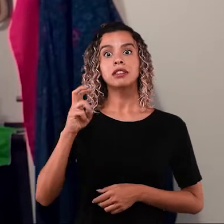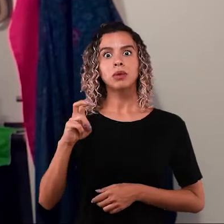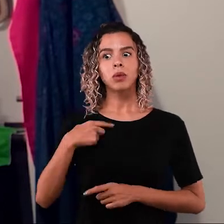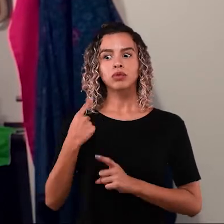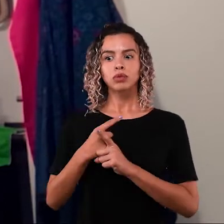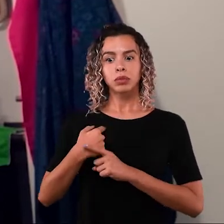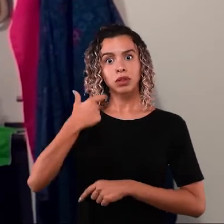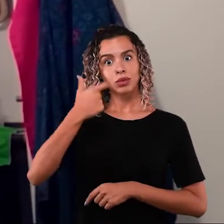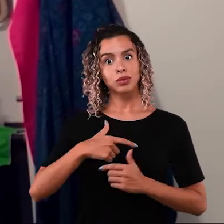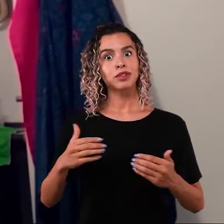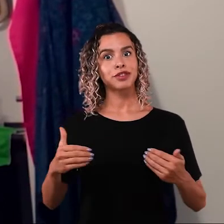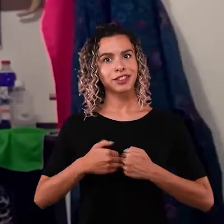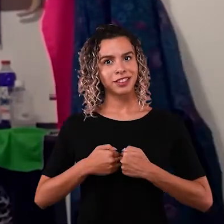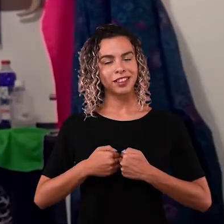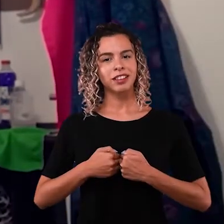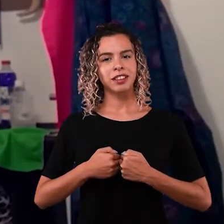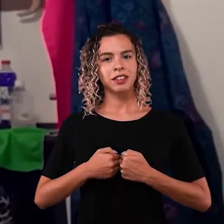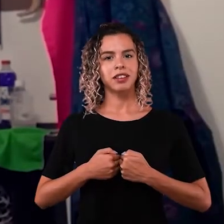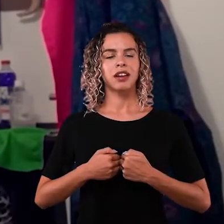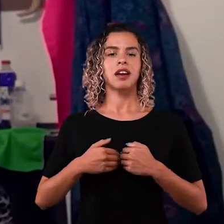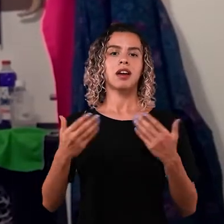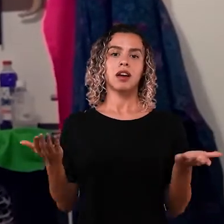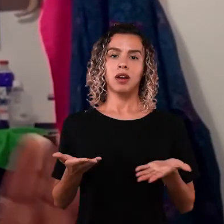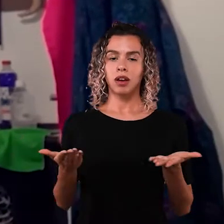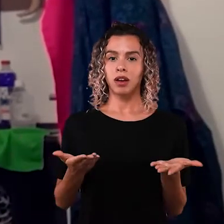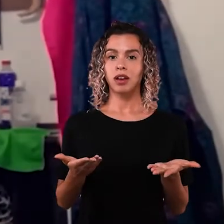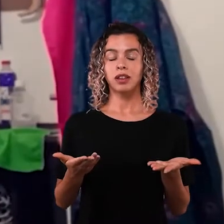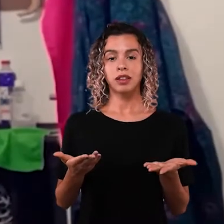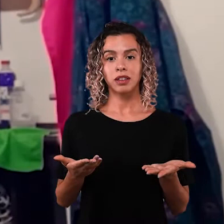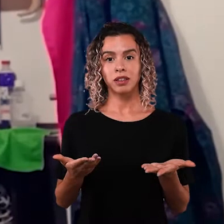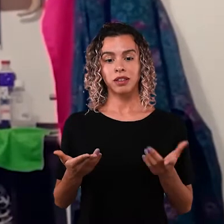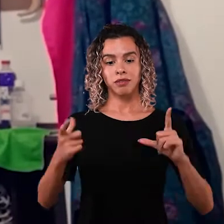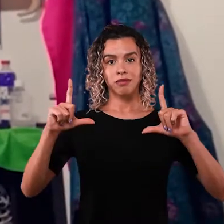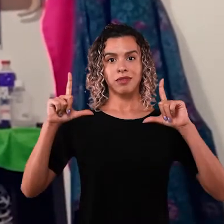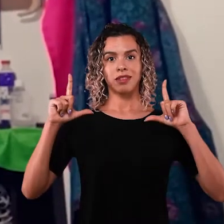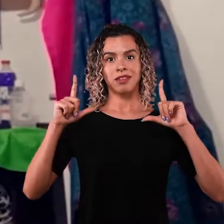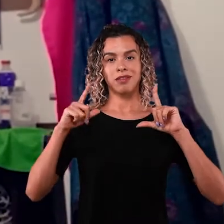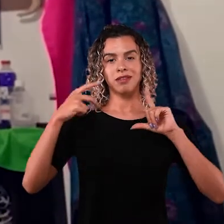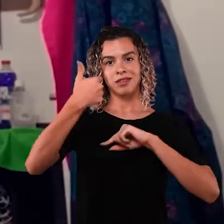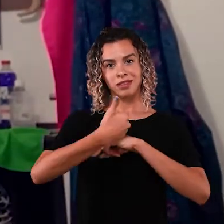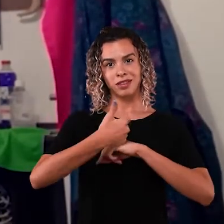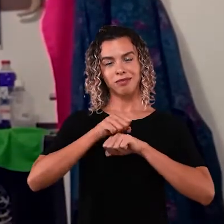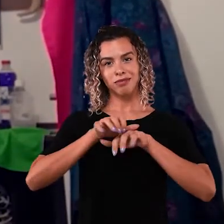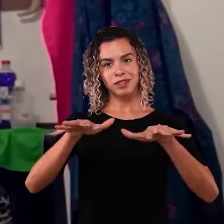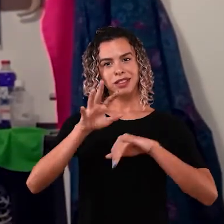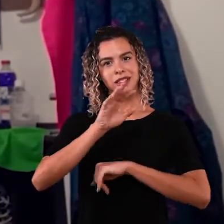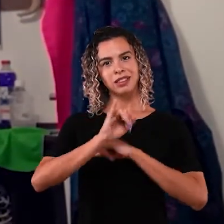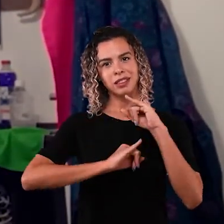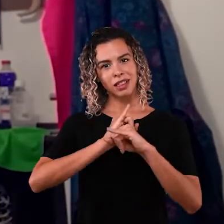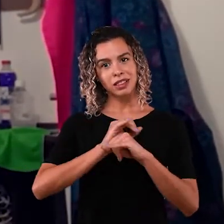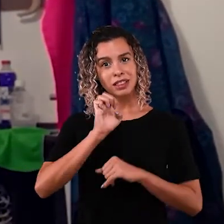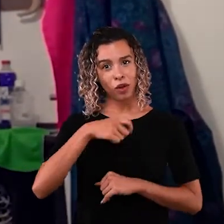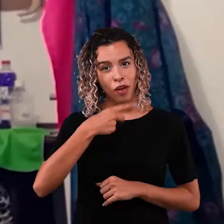eu descobri que eu sou autista. Hoje, aos 37, estou, através da minha página e do meu site Se Eu Falar